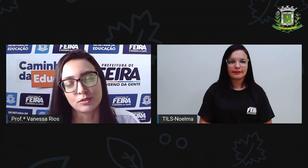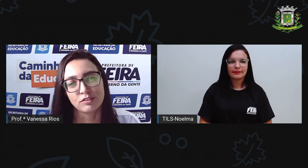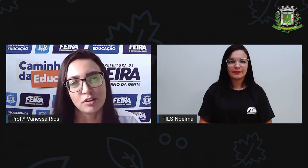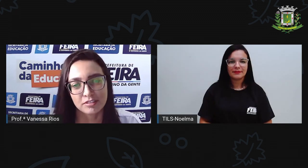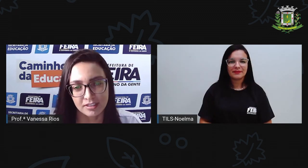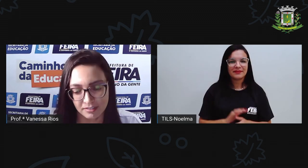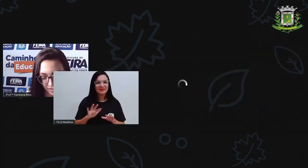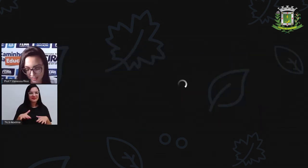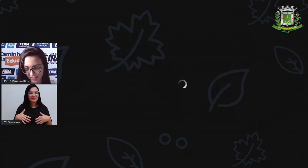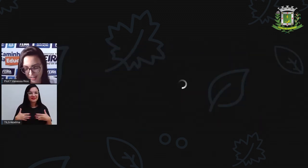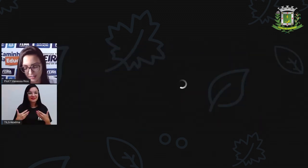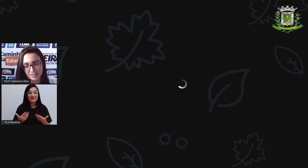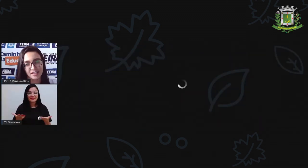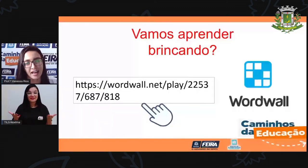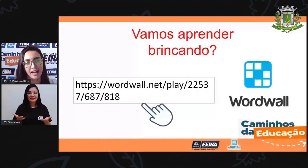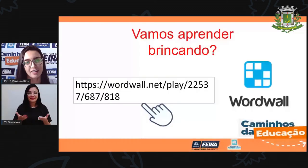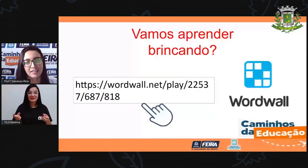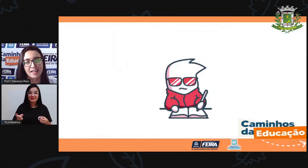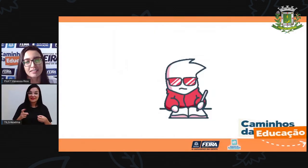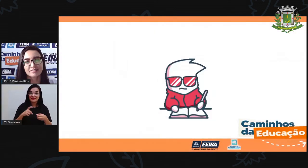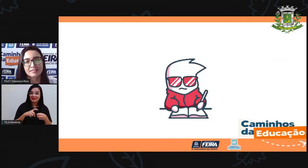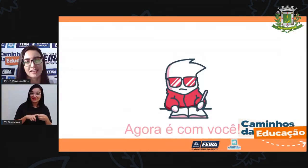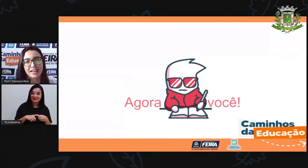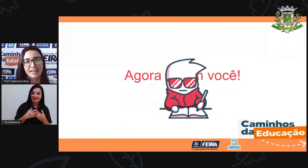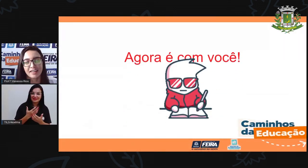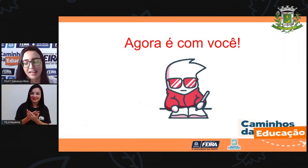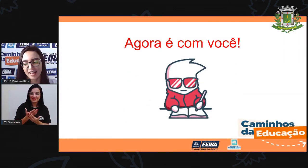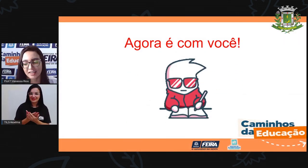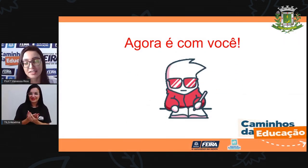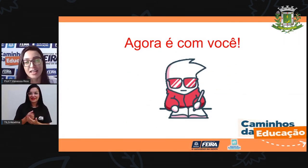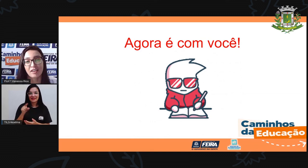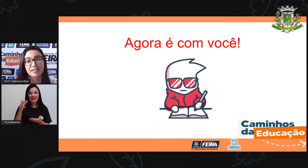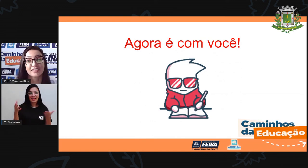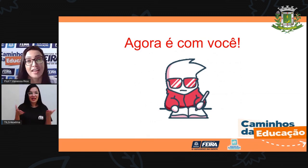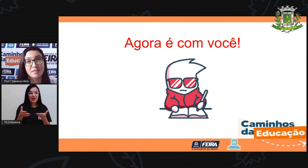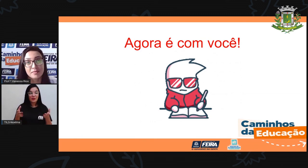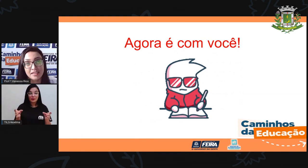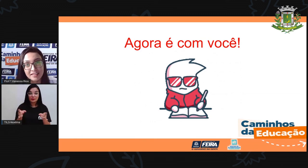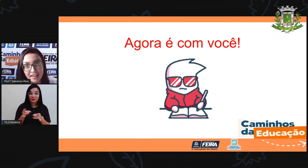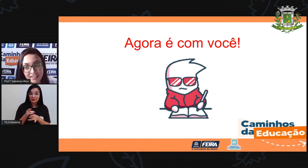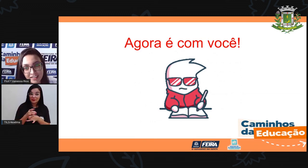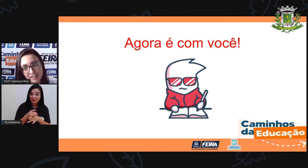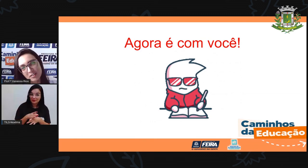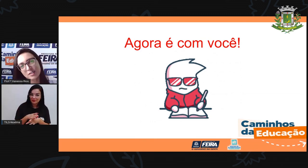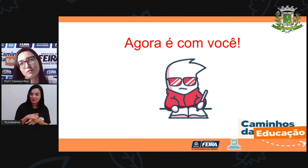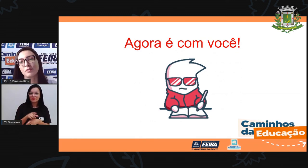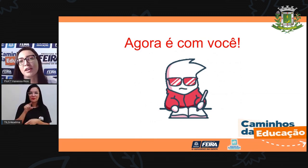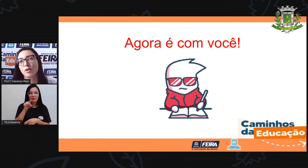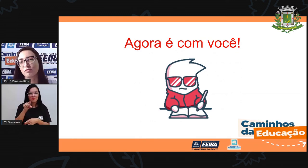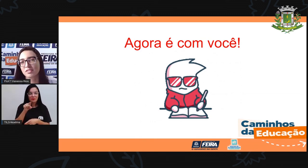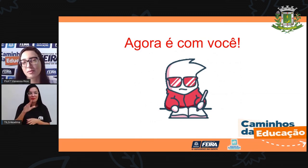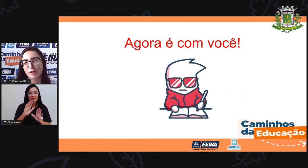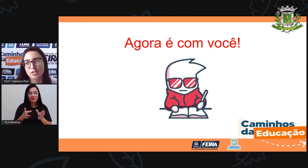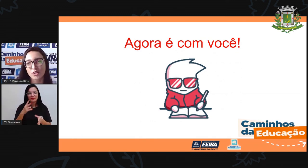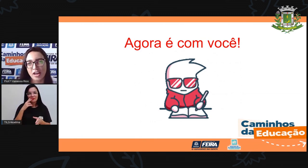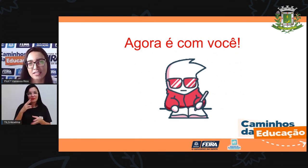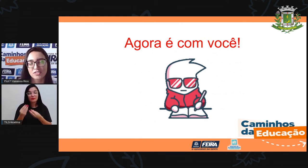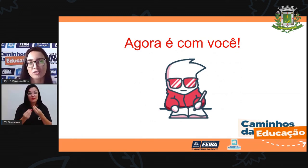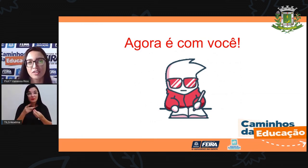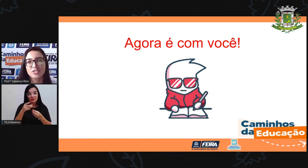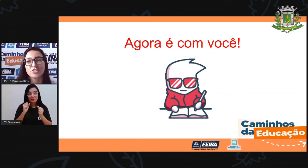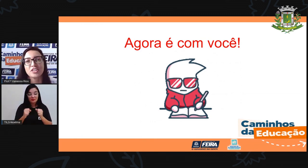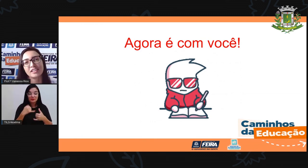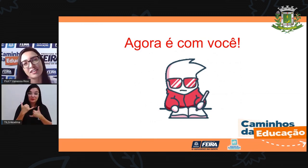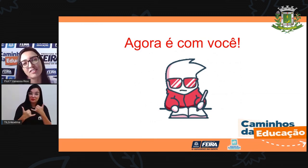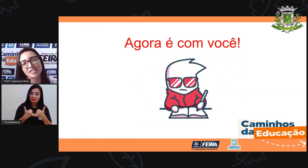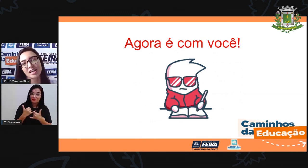Pronto. Voltando aqui à nossa aula. Não é? A nossa aula termina aqui. Você viu aí como você pode jogar e